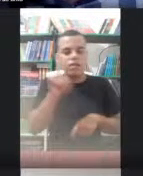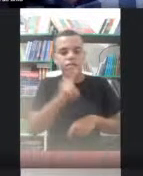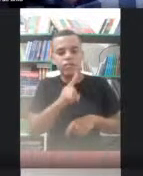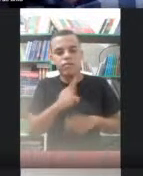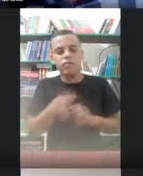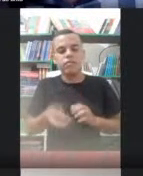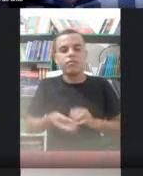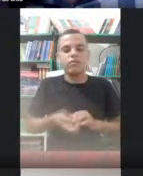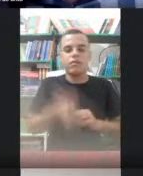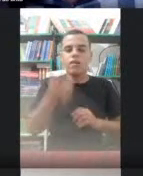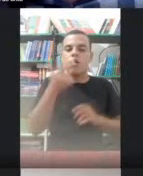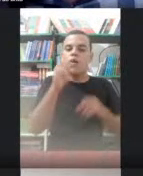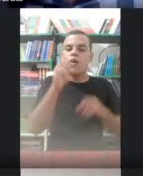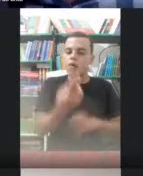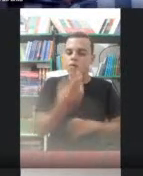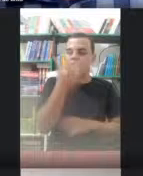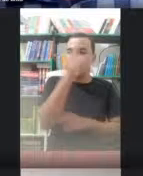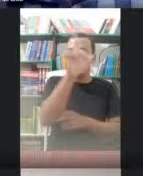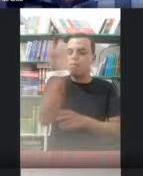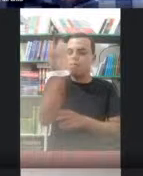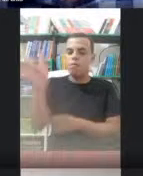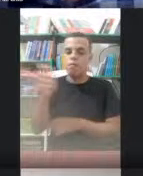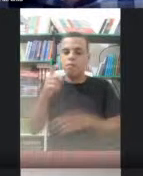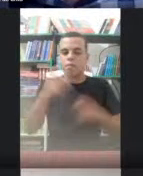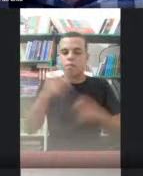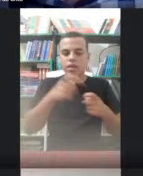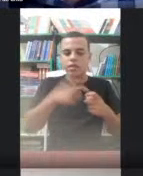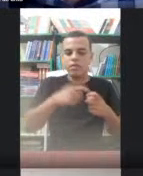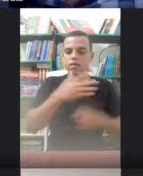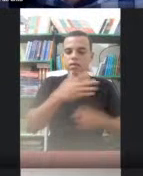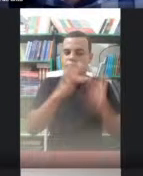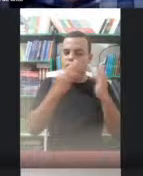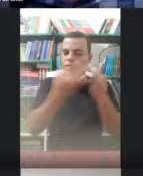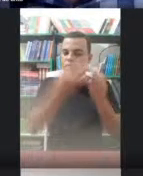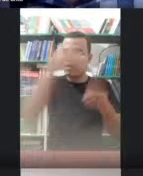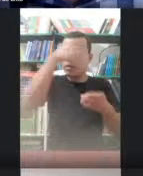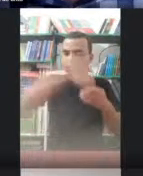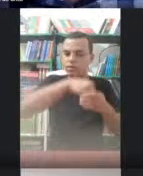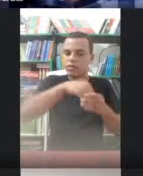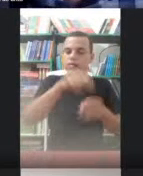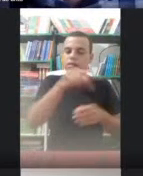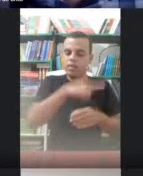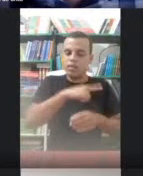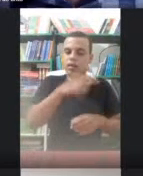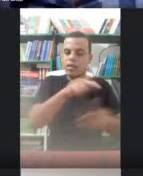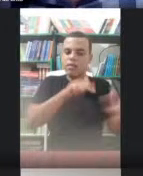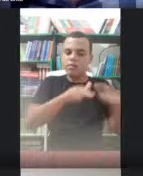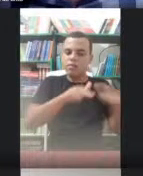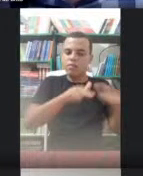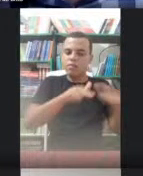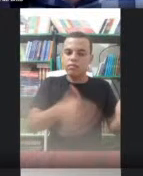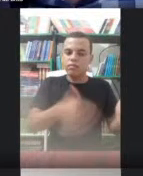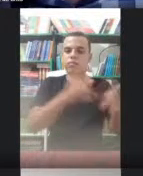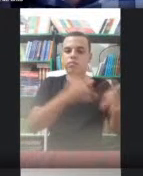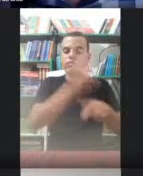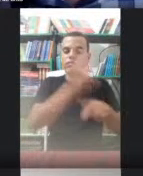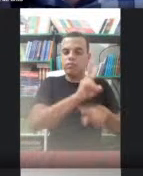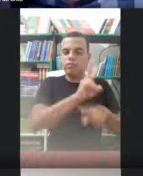o médico de saúde da família e também os residentes que atuavam nessa equipe. Se engajaram, se